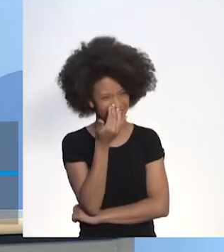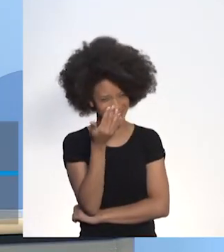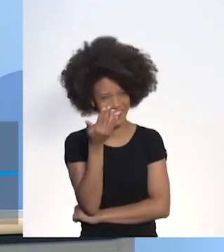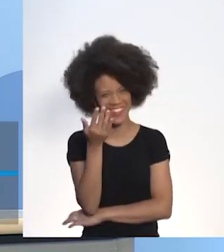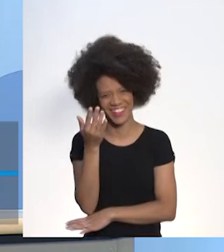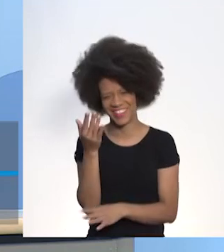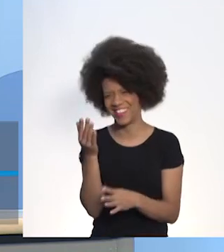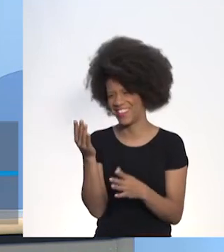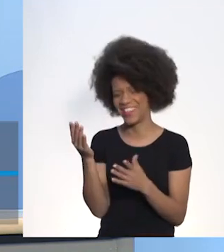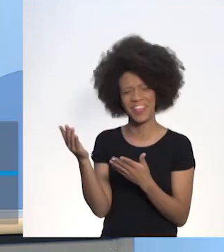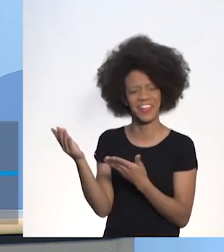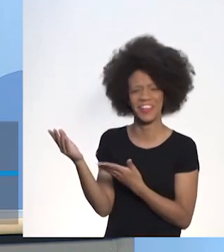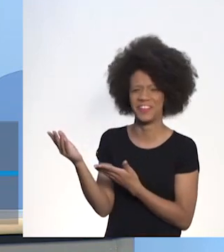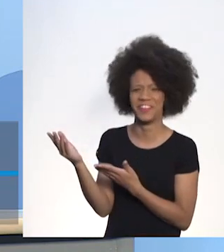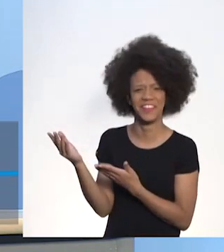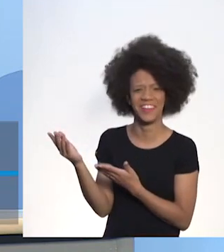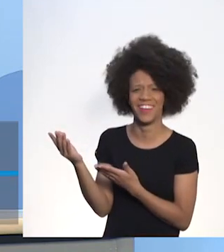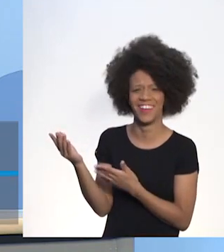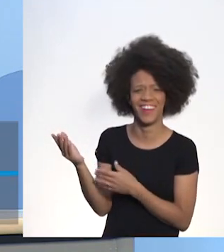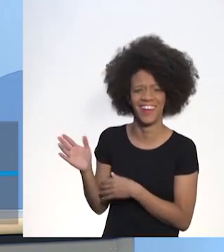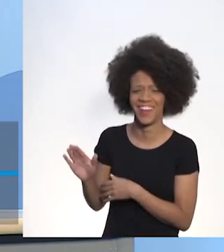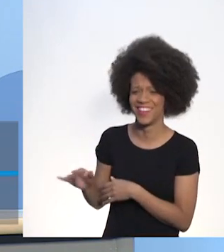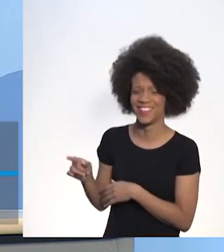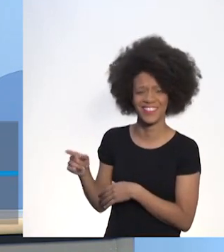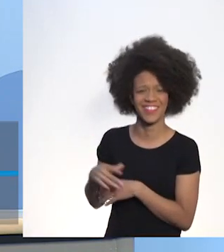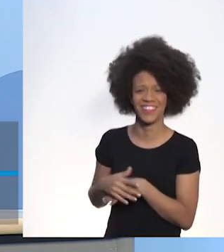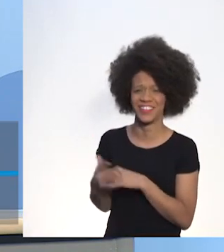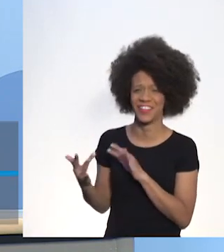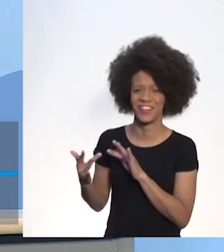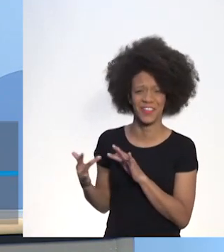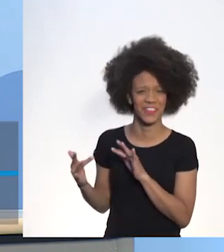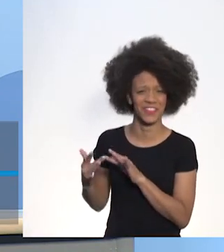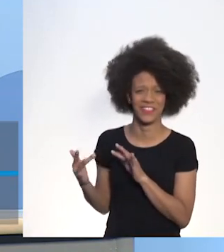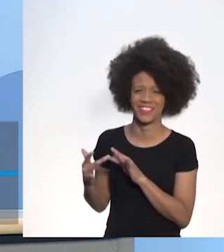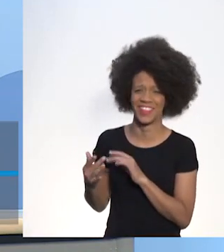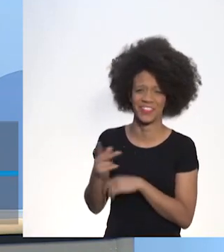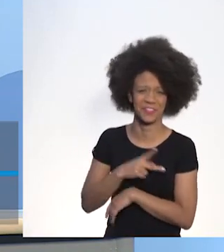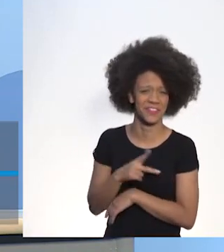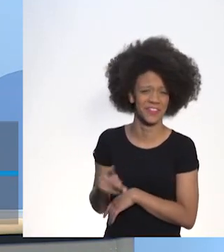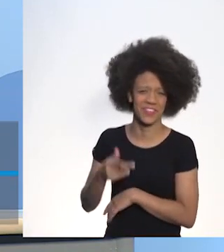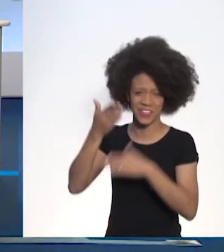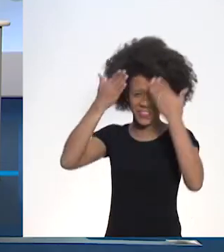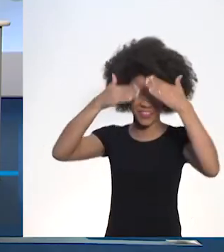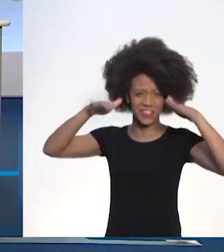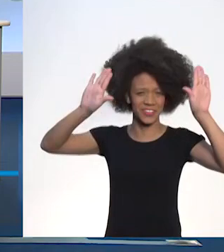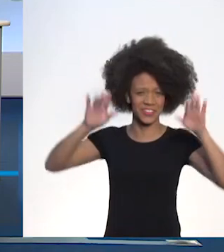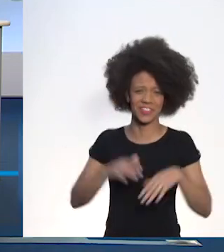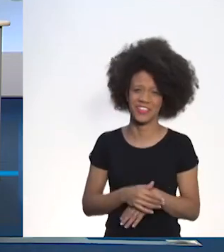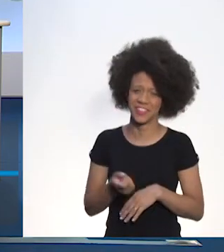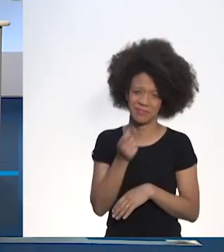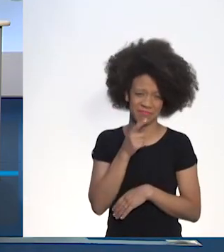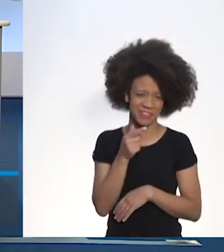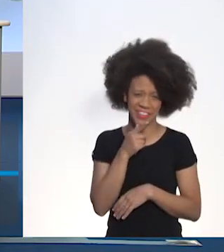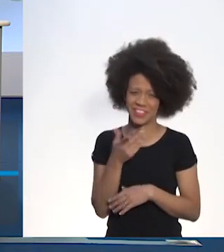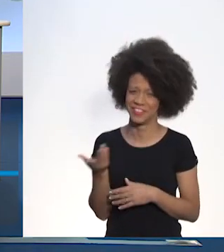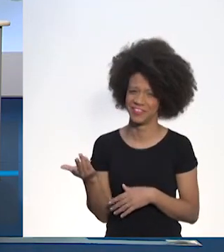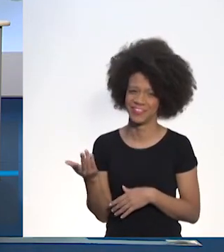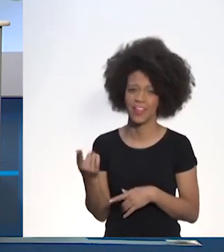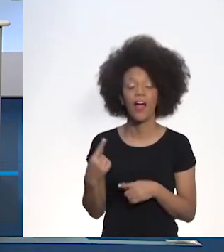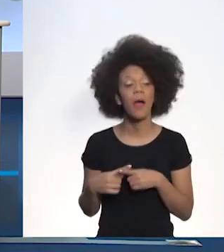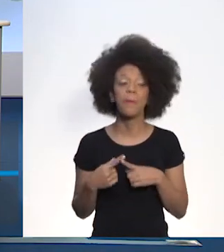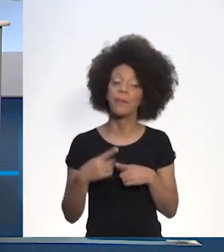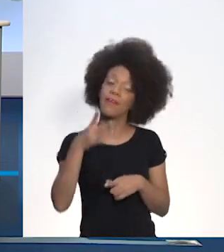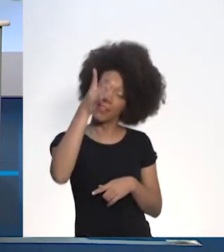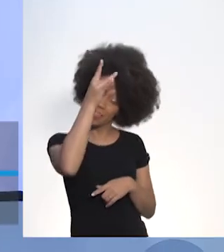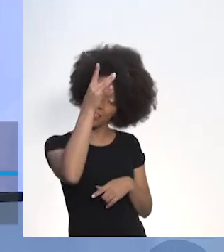diretor. Estão deixando essa criança muito em contato com o Jonas para ter essas piadinhas. Mas é verdade, vocês para estão decorar, entendendo. mas para decorar é